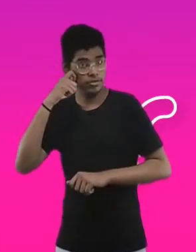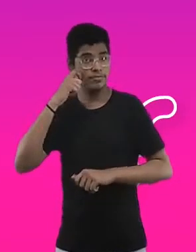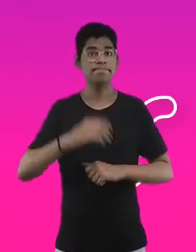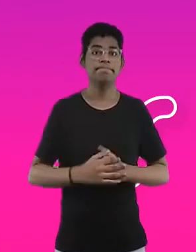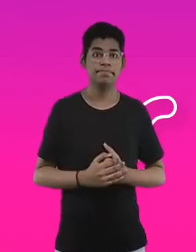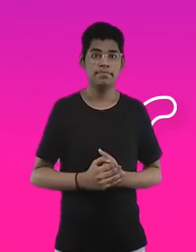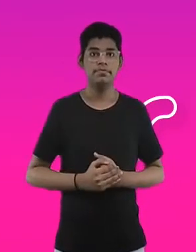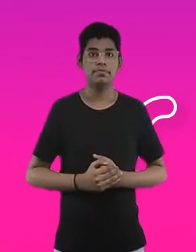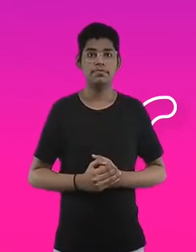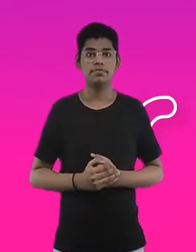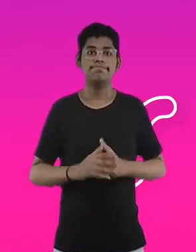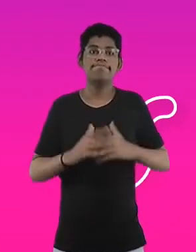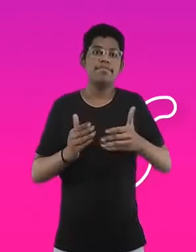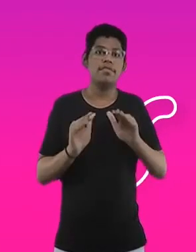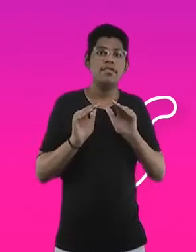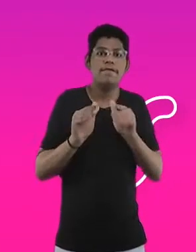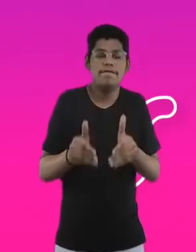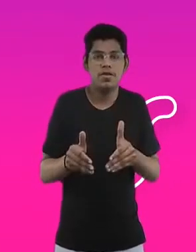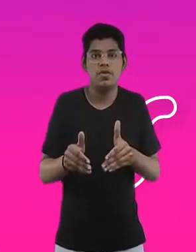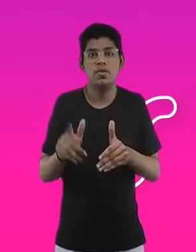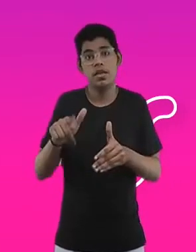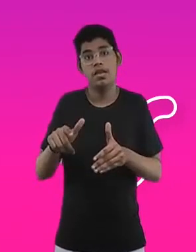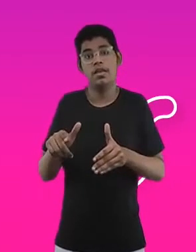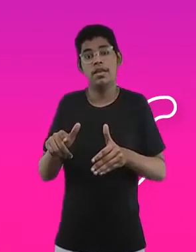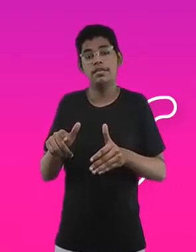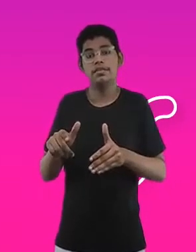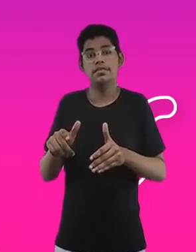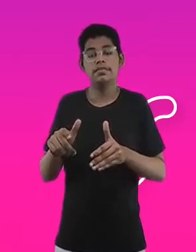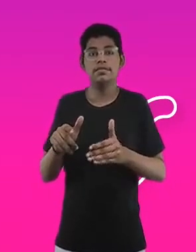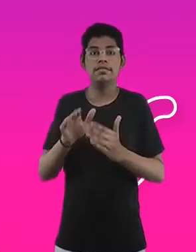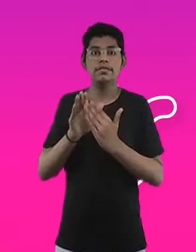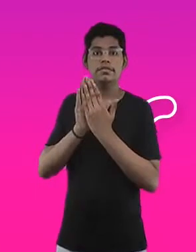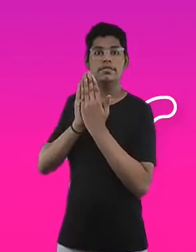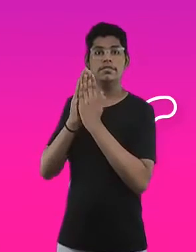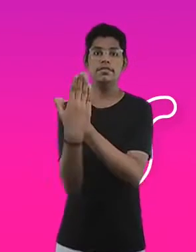enquanto pauta, pessoas trans negras, né?